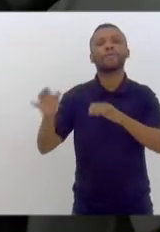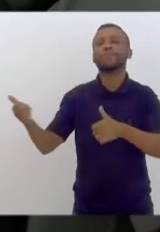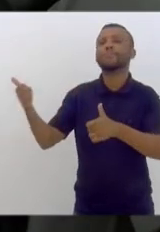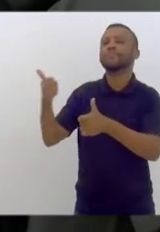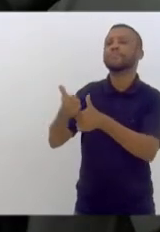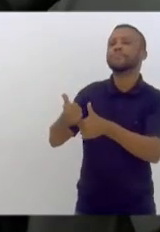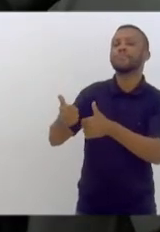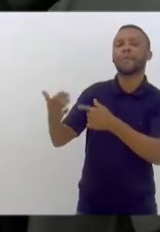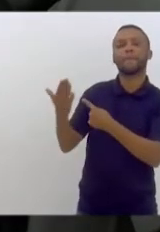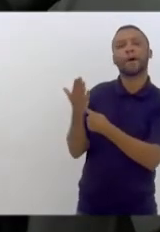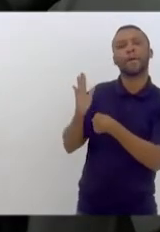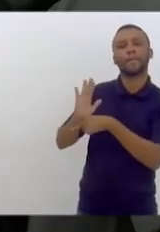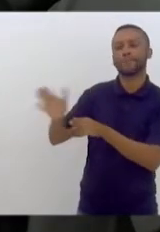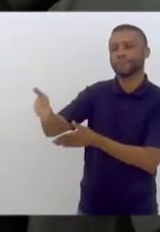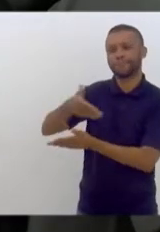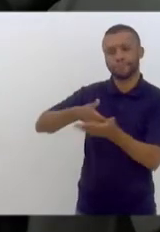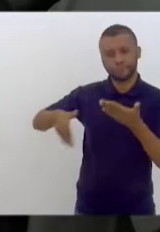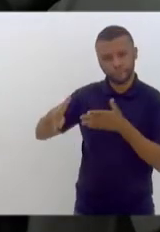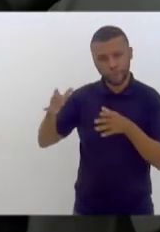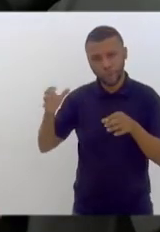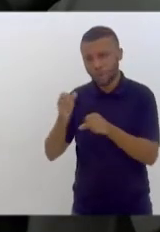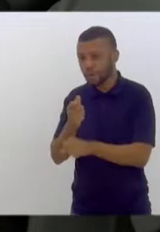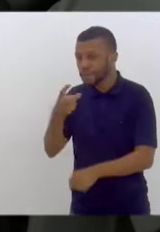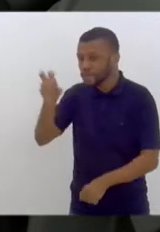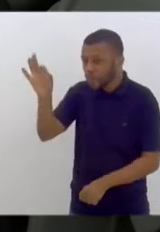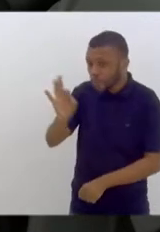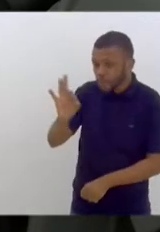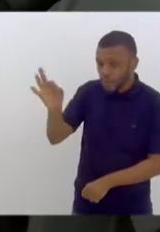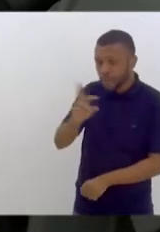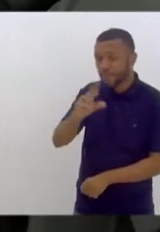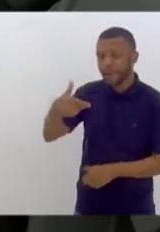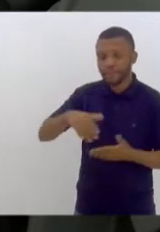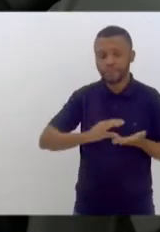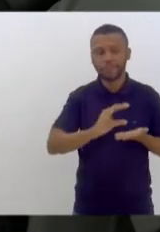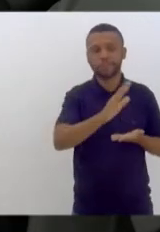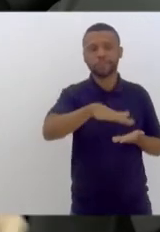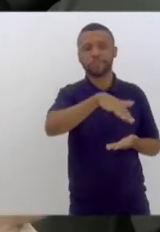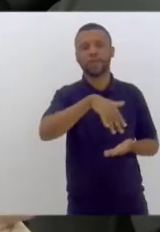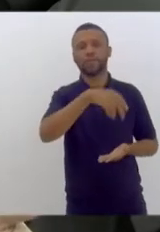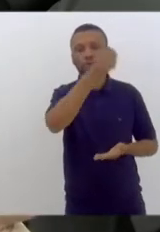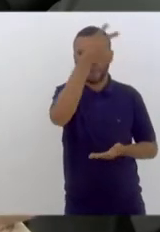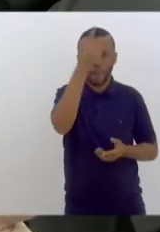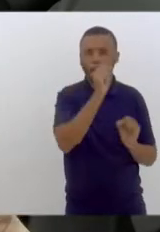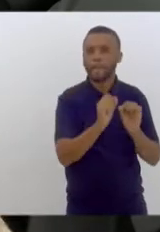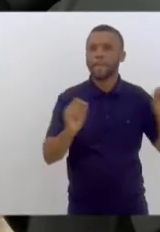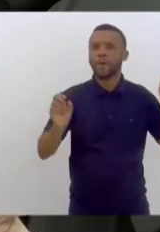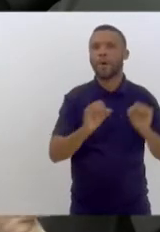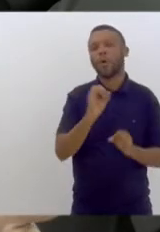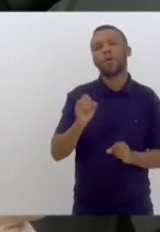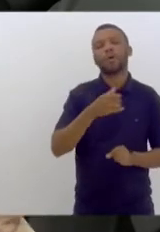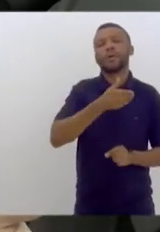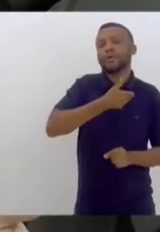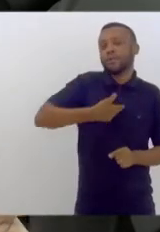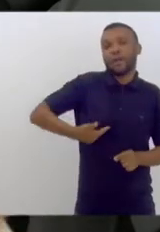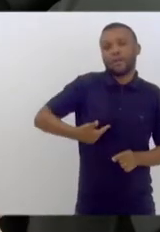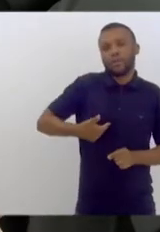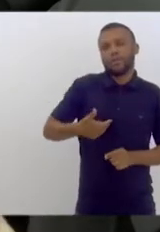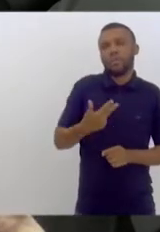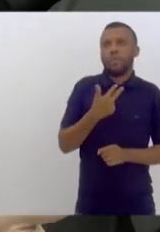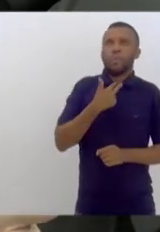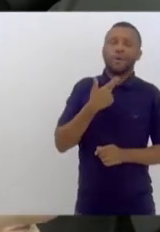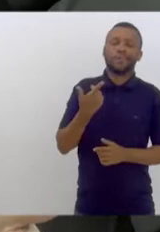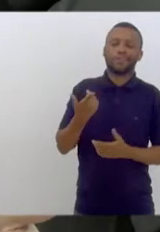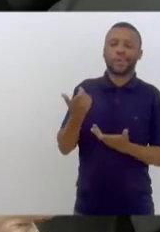se isso deveria recair dentro desses 25% que vai para a repartição dos municípios. Ou se o Estado não pode assumir o ônus